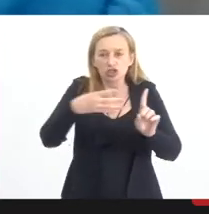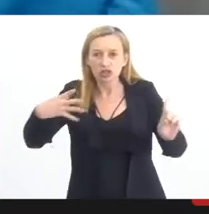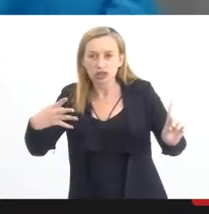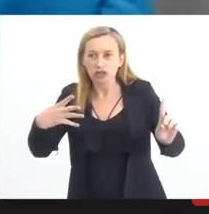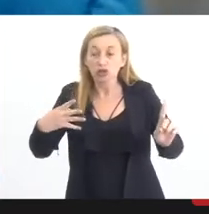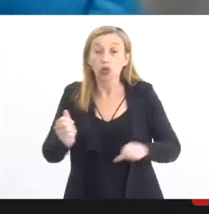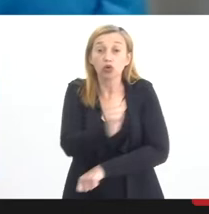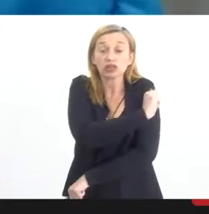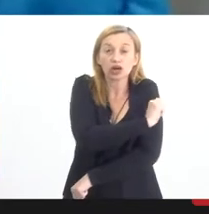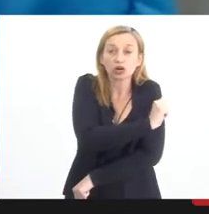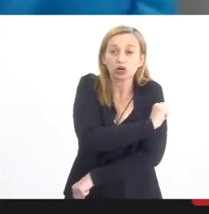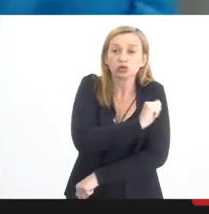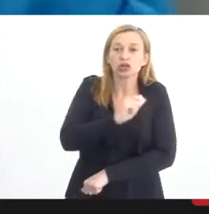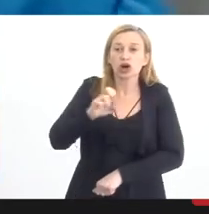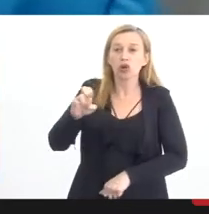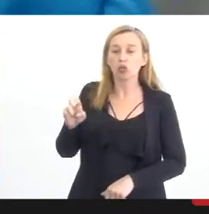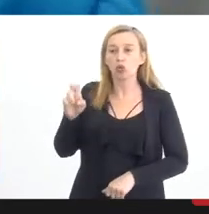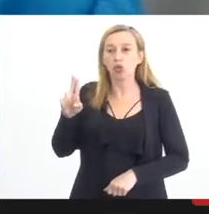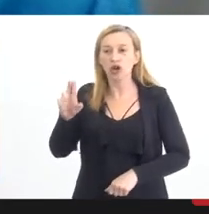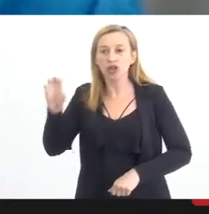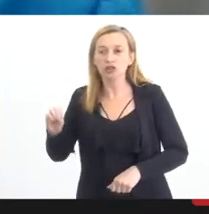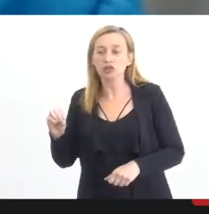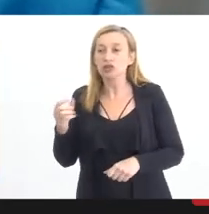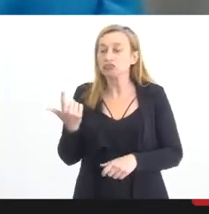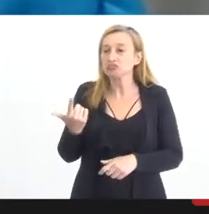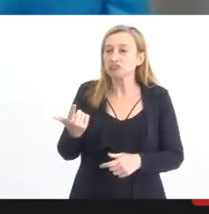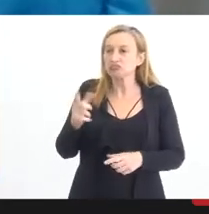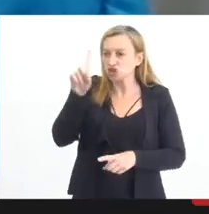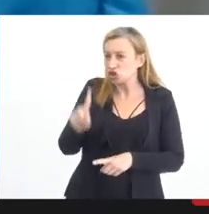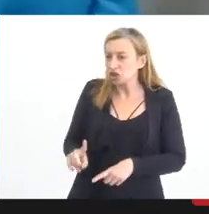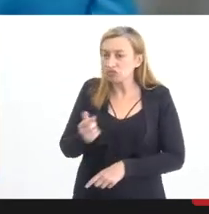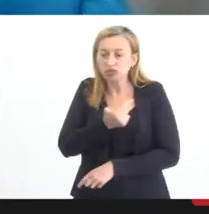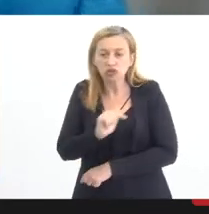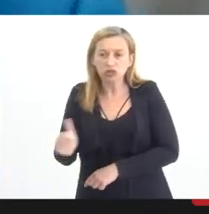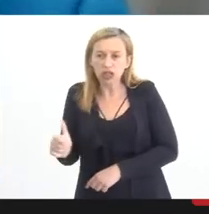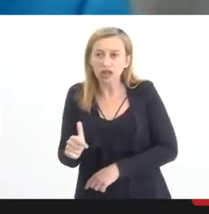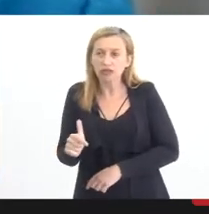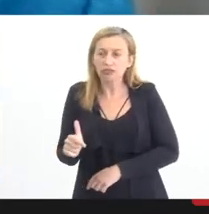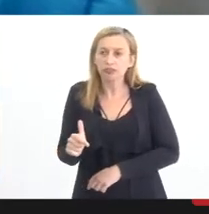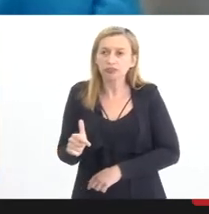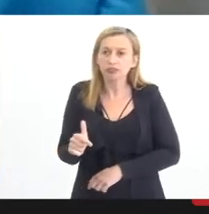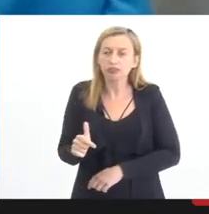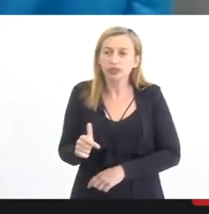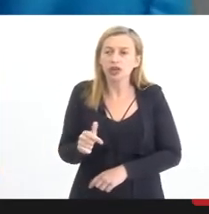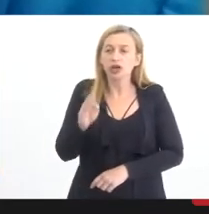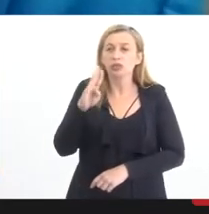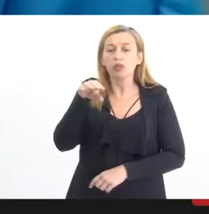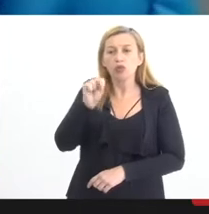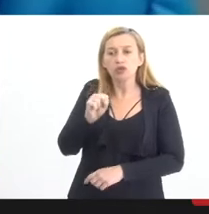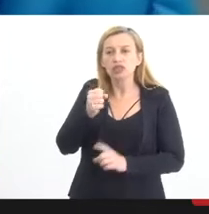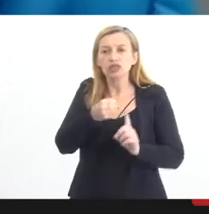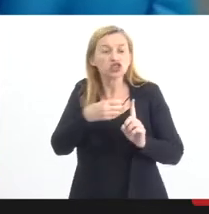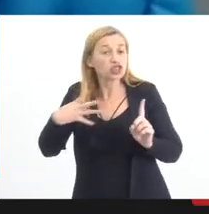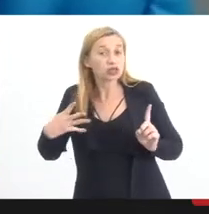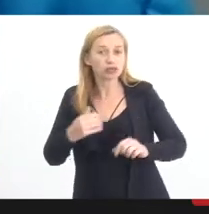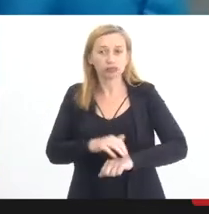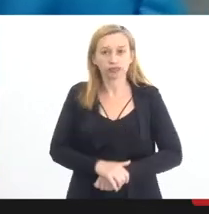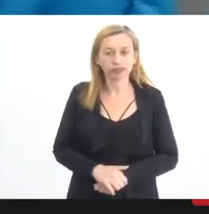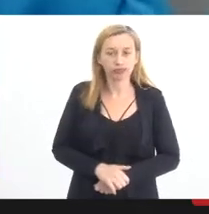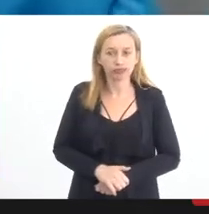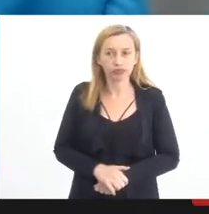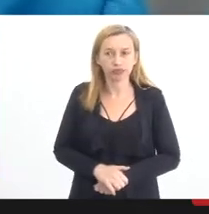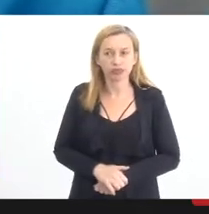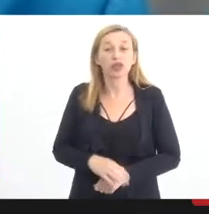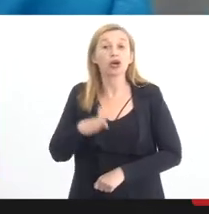Os alunos da UESO não têm direito, por exemplo, a bolsas de extensão, a bolsas